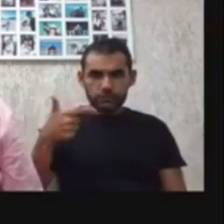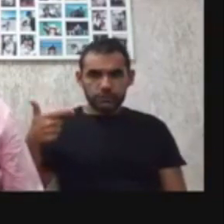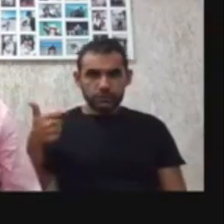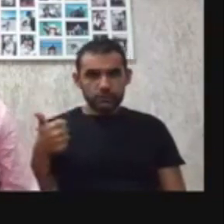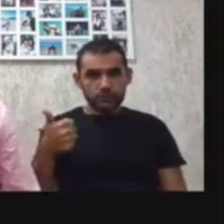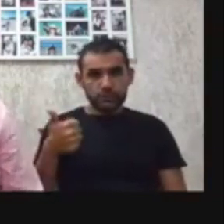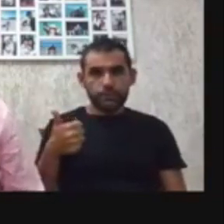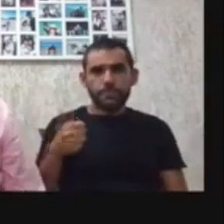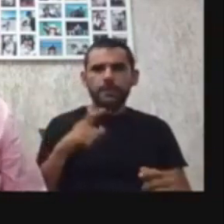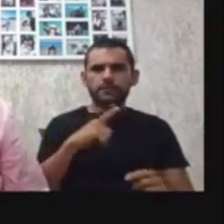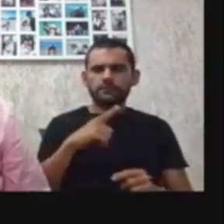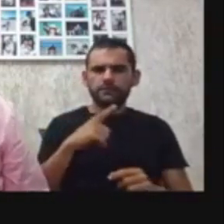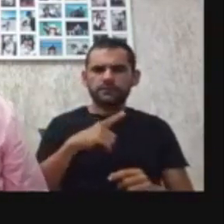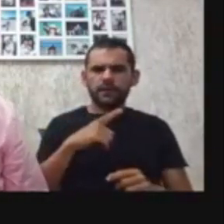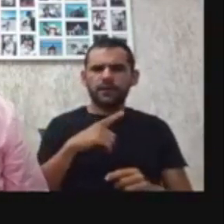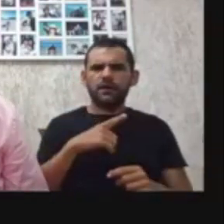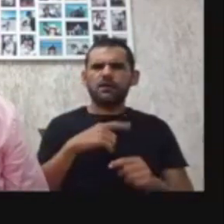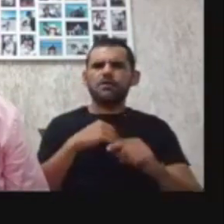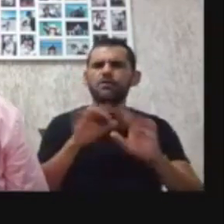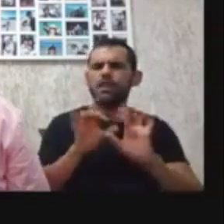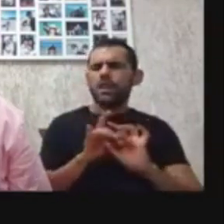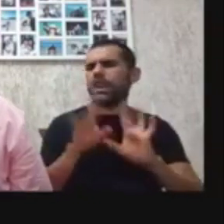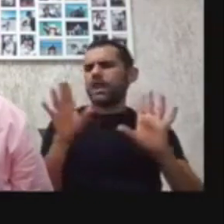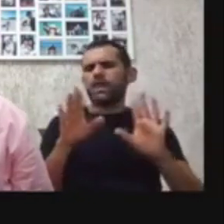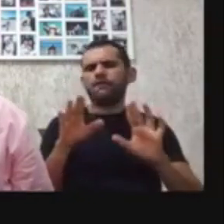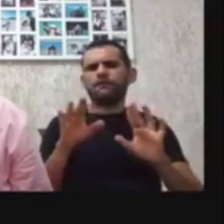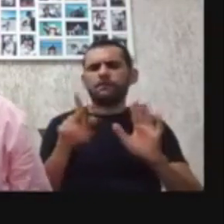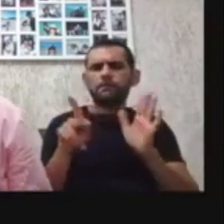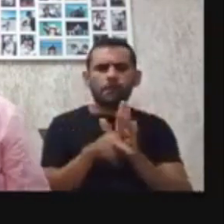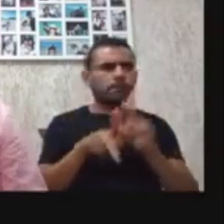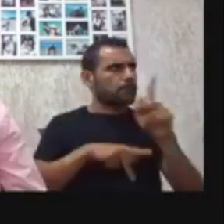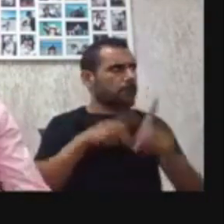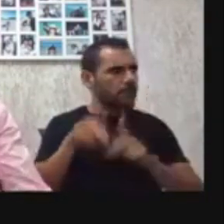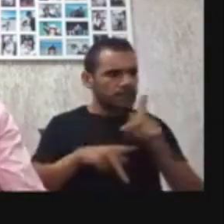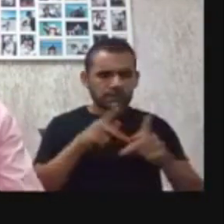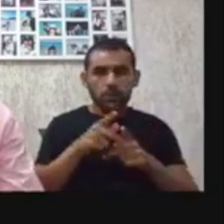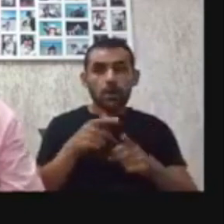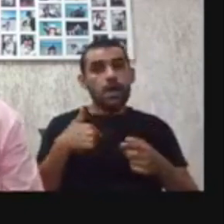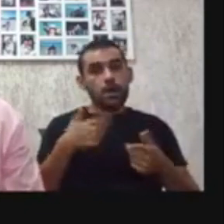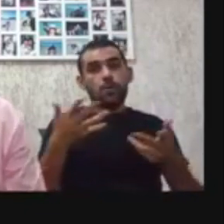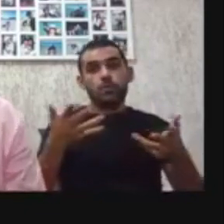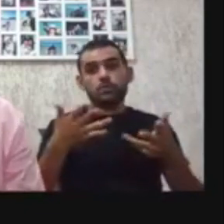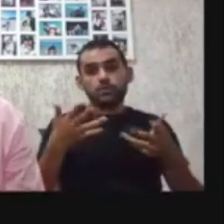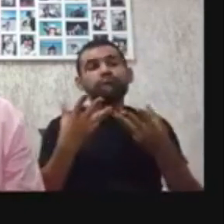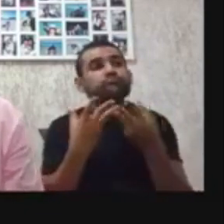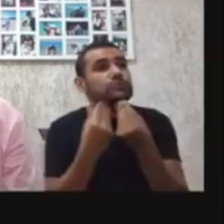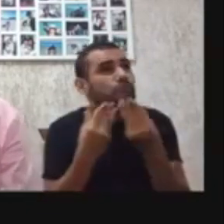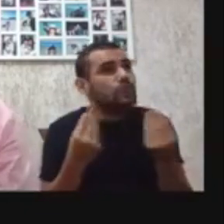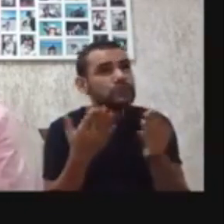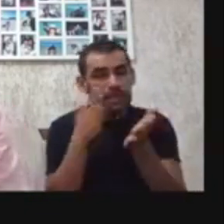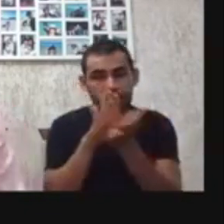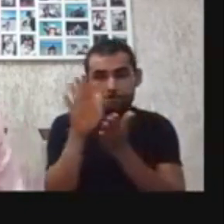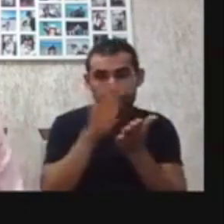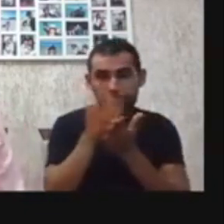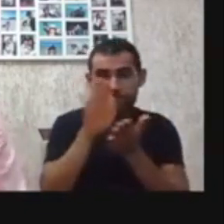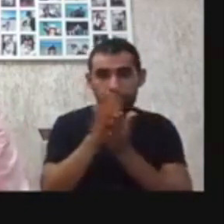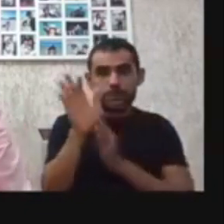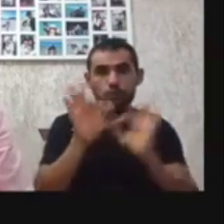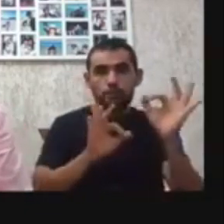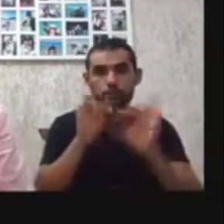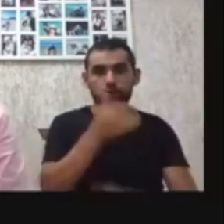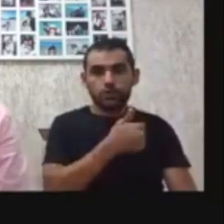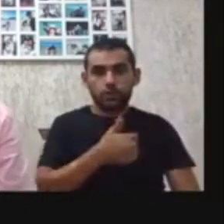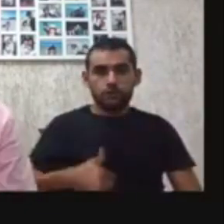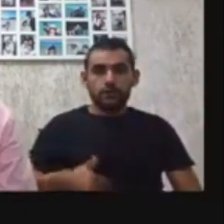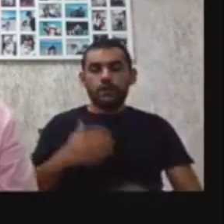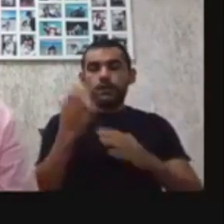99839-8221. Você tem ele aí também, está livre, disposto para toda a população. Eu gostaria muito de imprimir todo o plano de governo